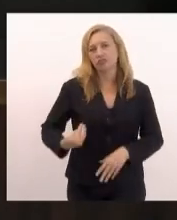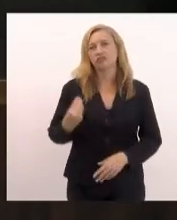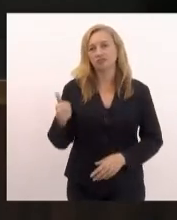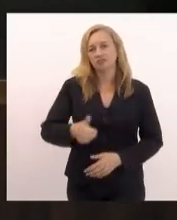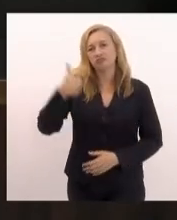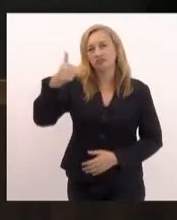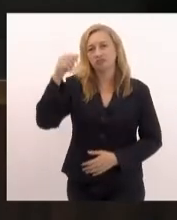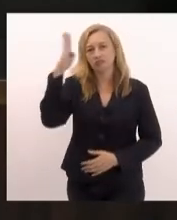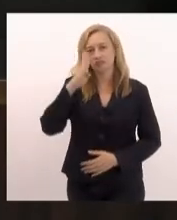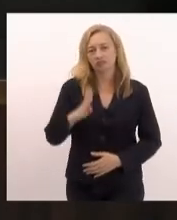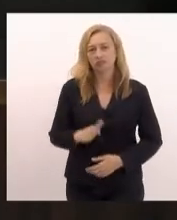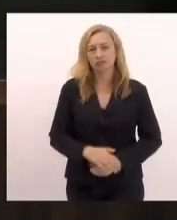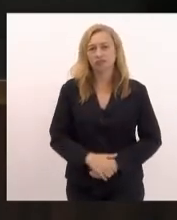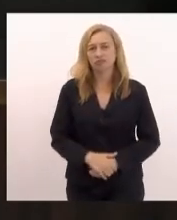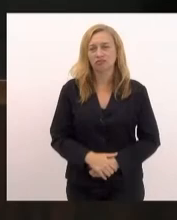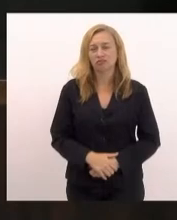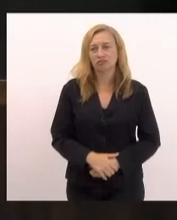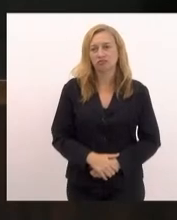no Brasil.